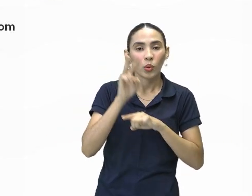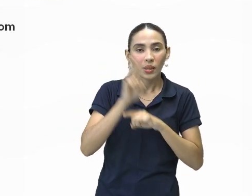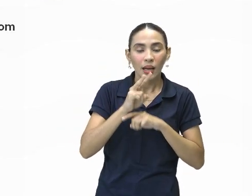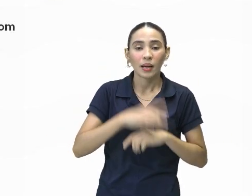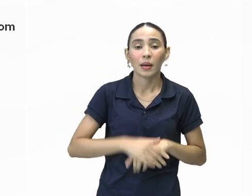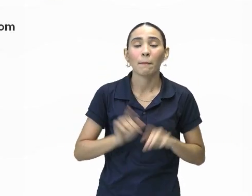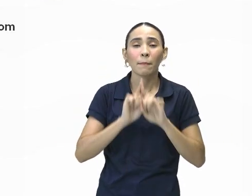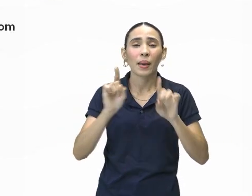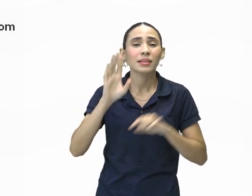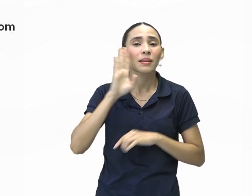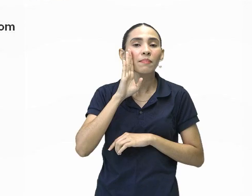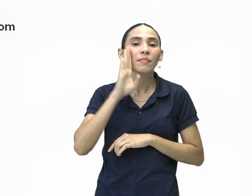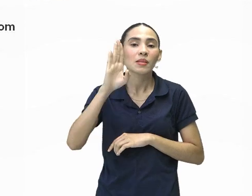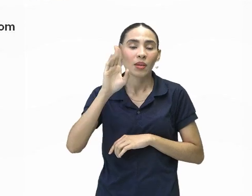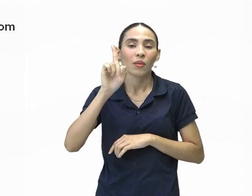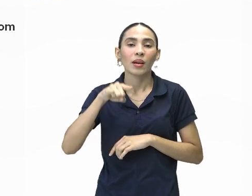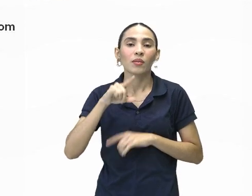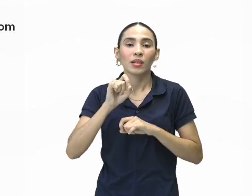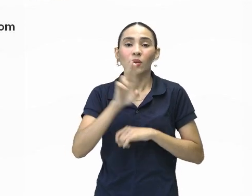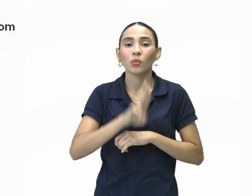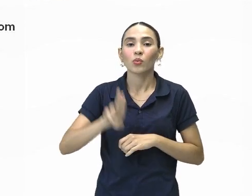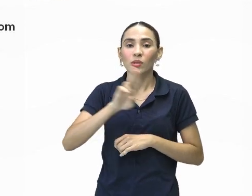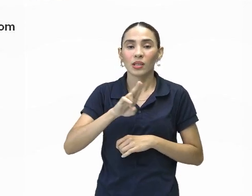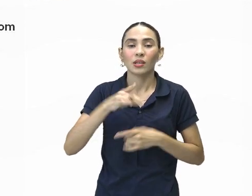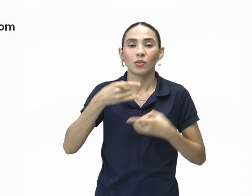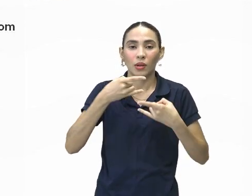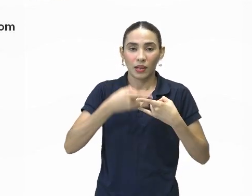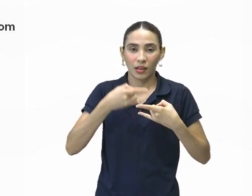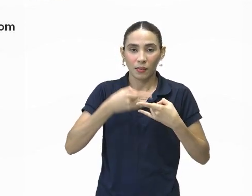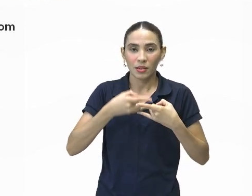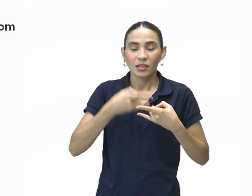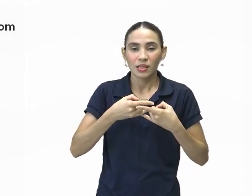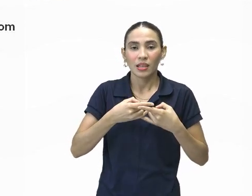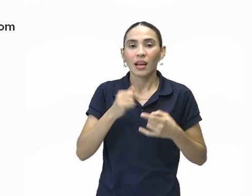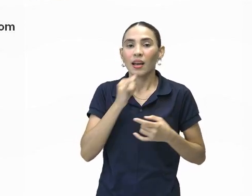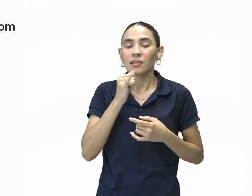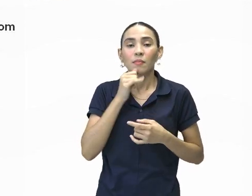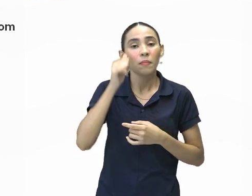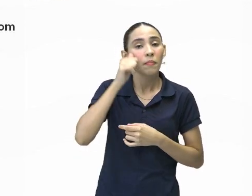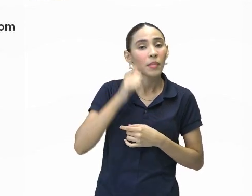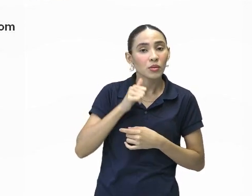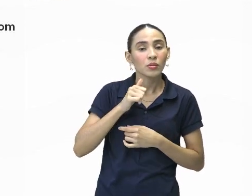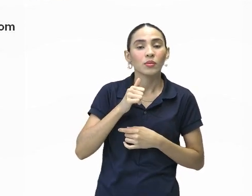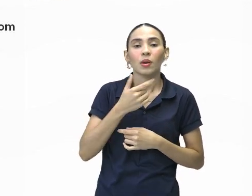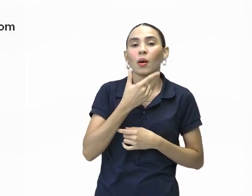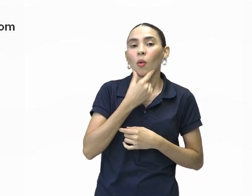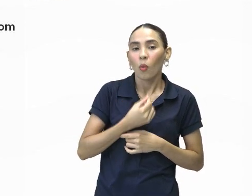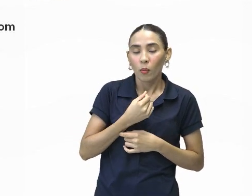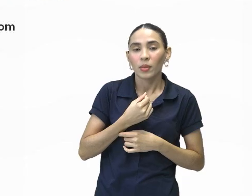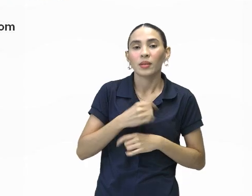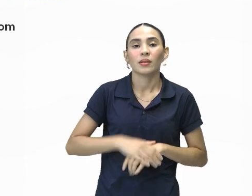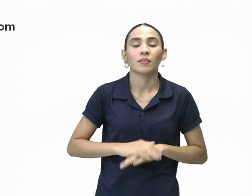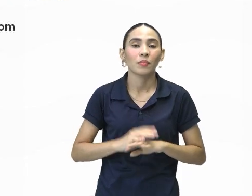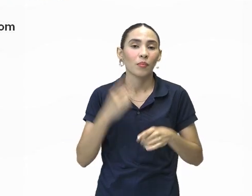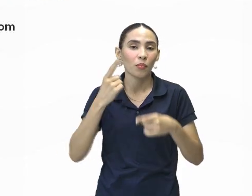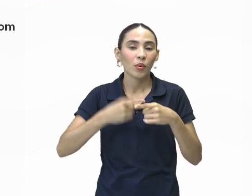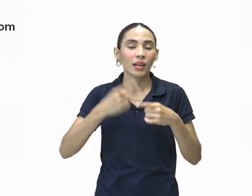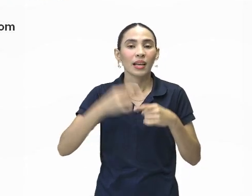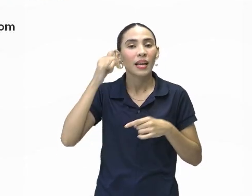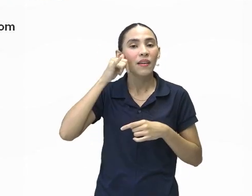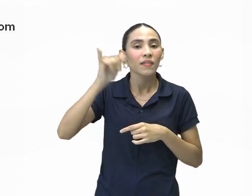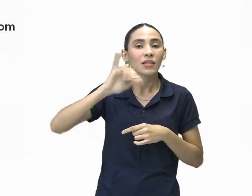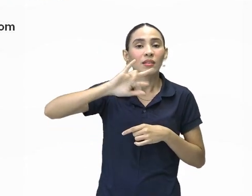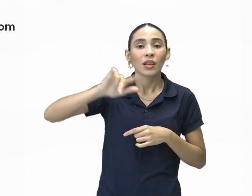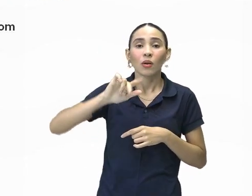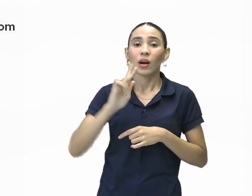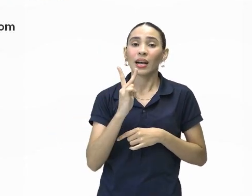aí, mas a principal delas é usando preservativo, seja ele masculino ou feminino, porque aí a gente evita não